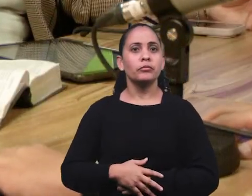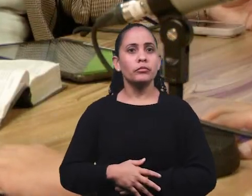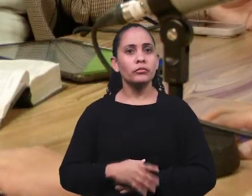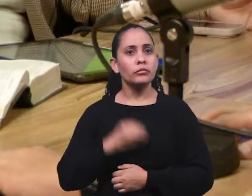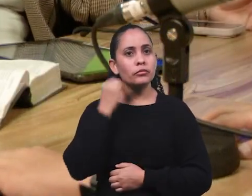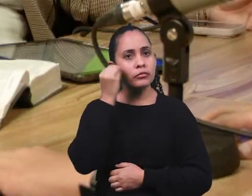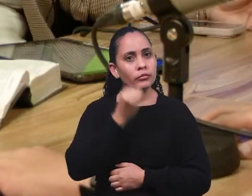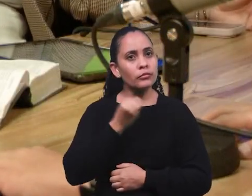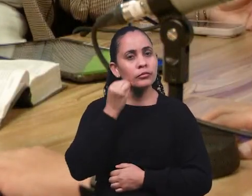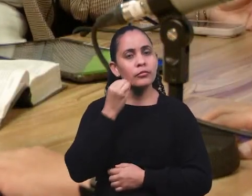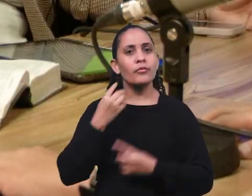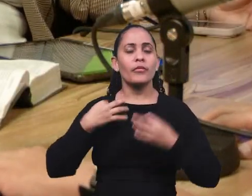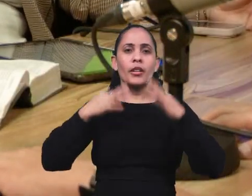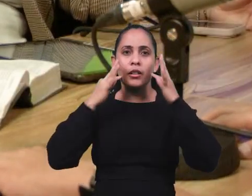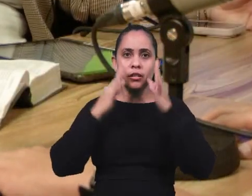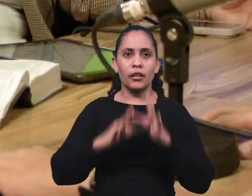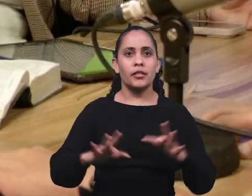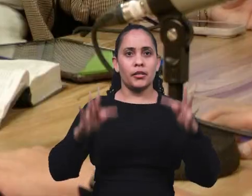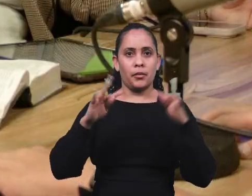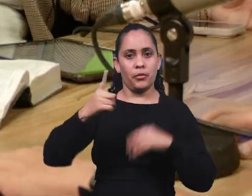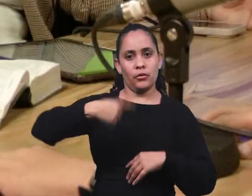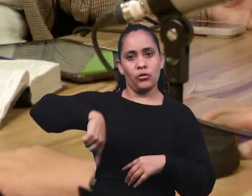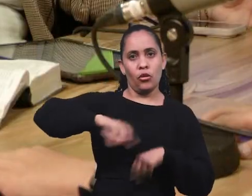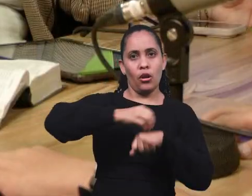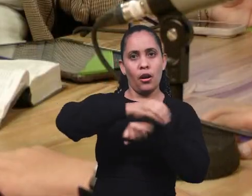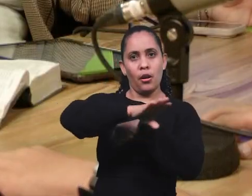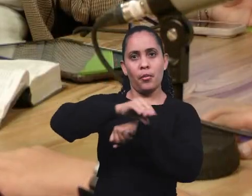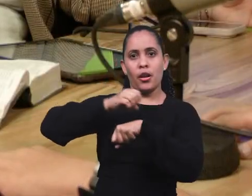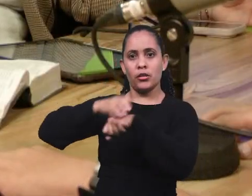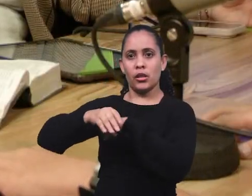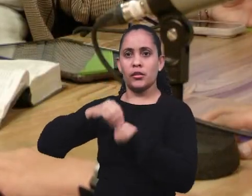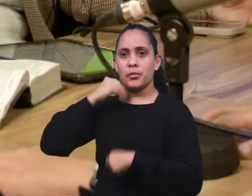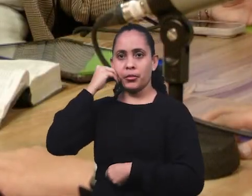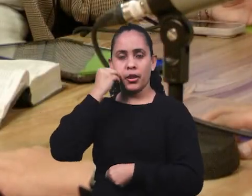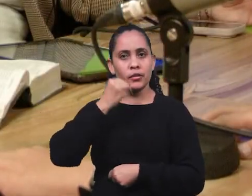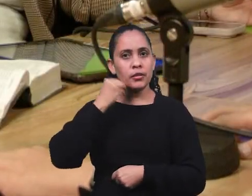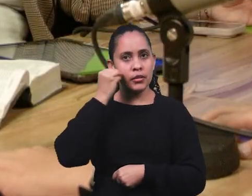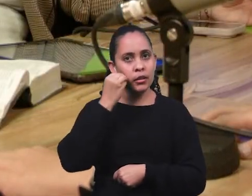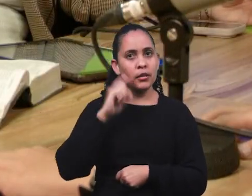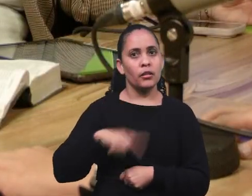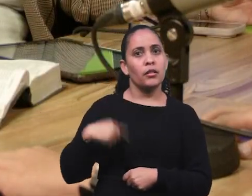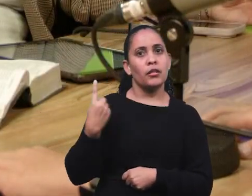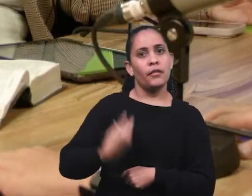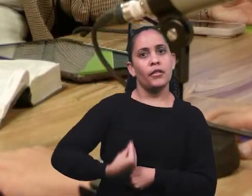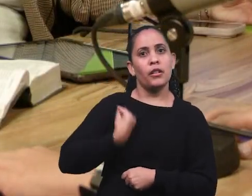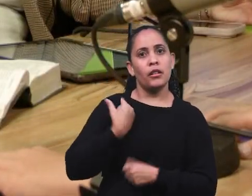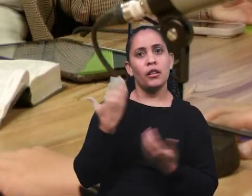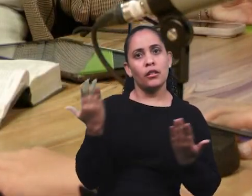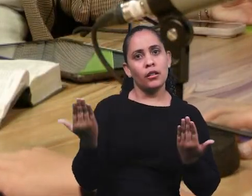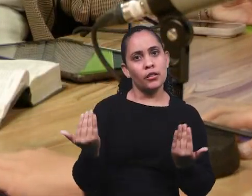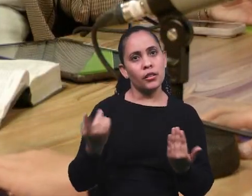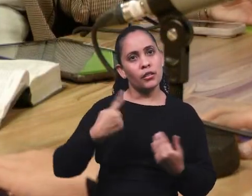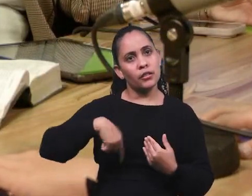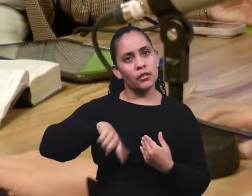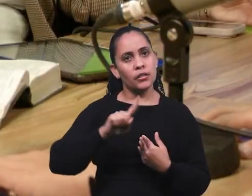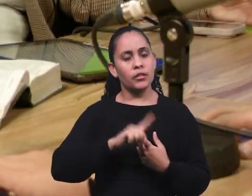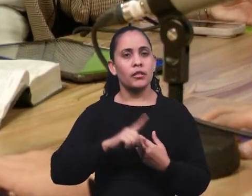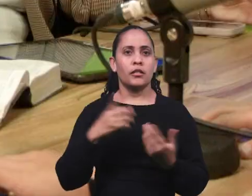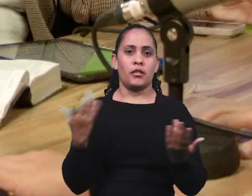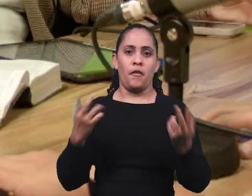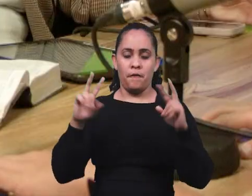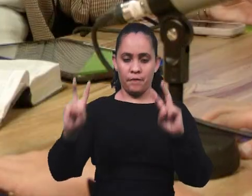que esses testemunhos compartilhados aqui, essas experiências compartilhadas aqui, servem para que os nossos adolescentes que estão